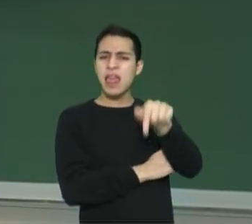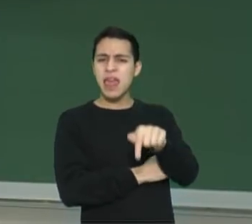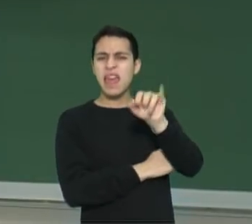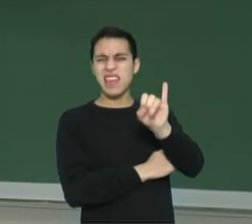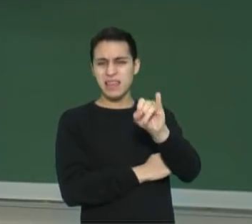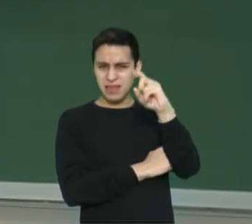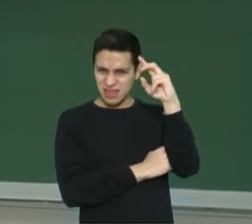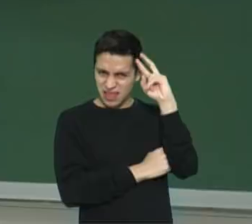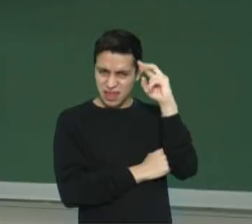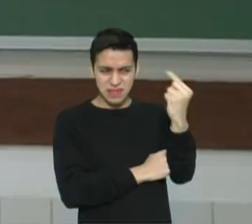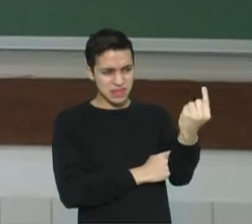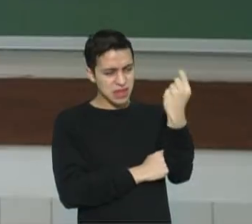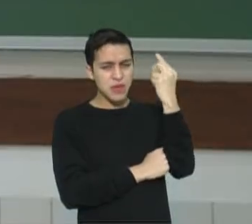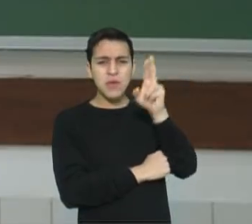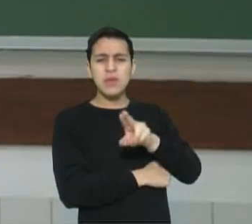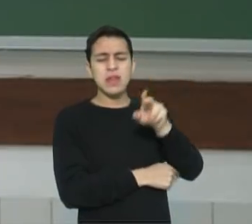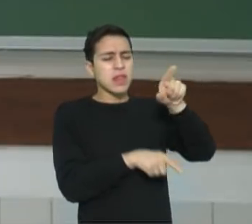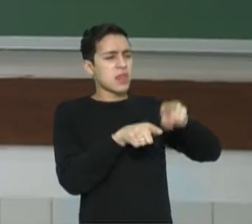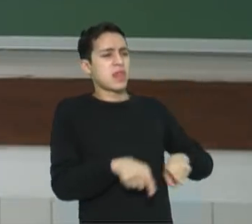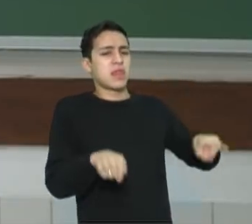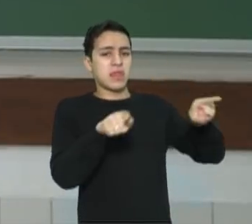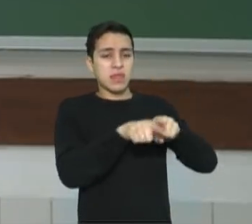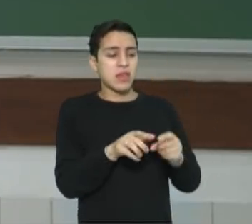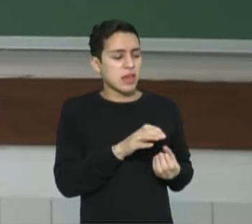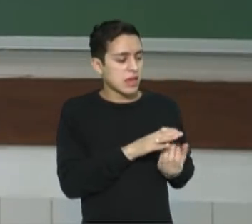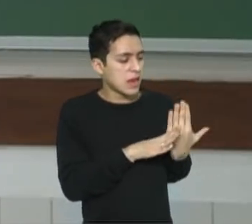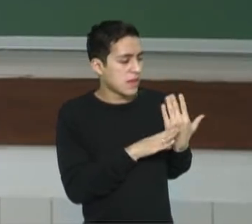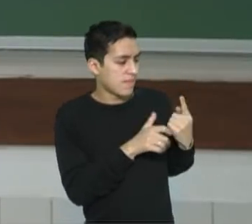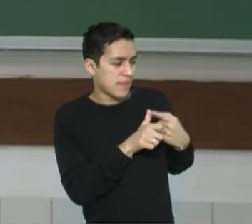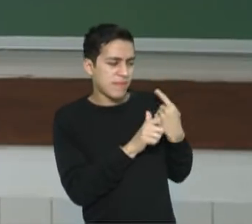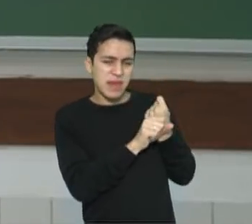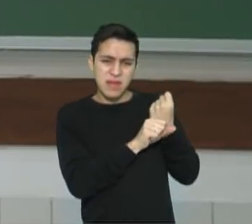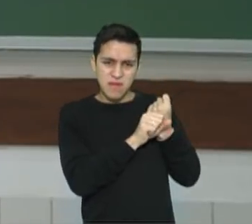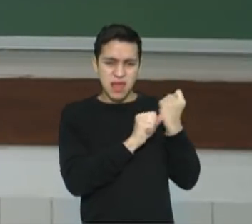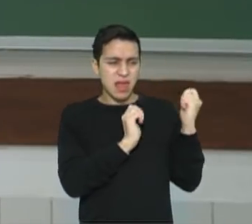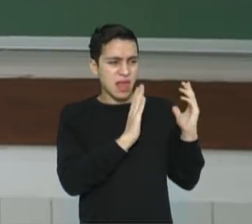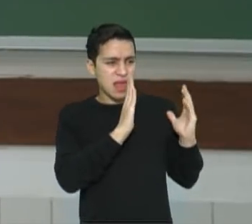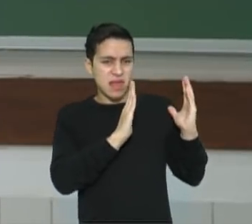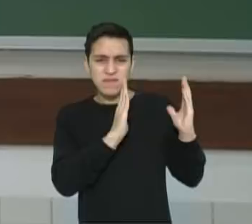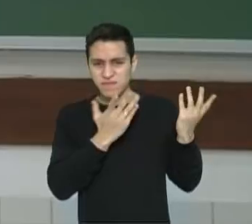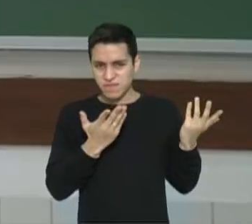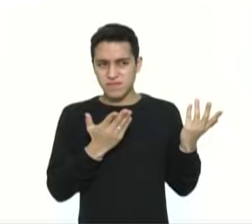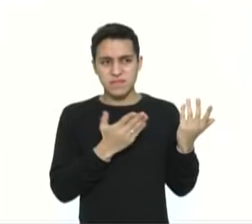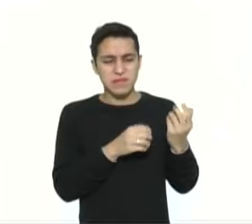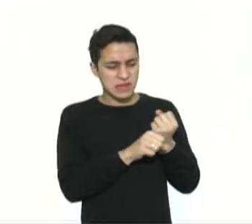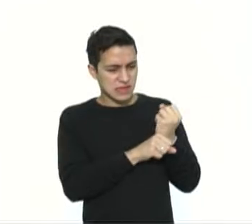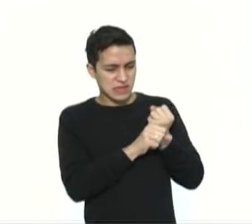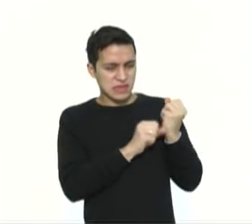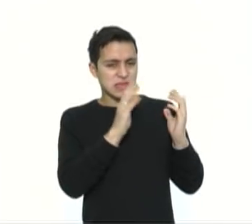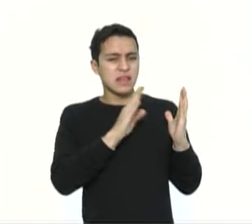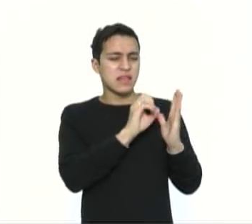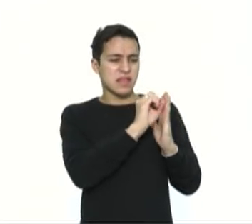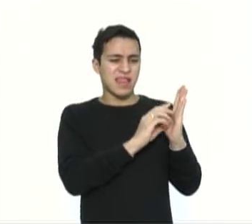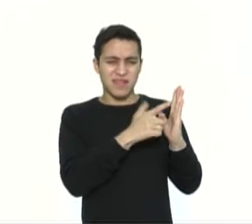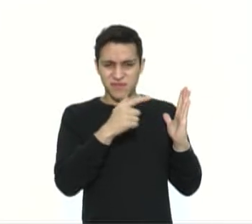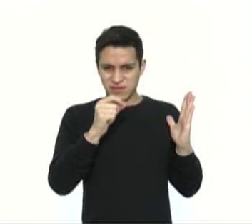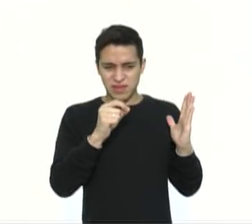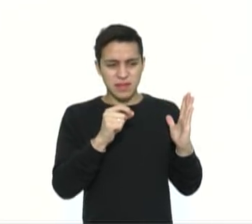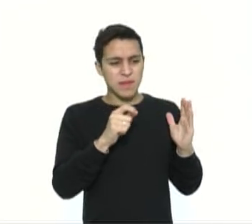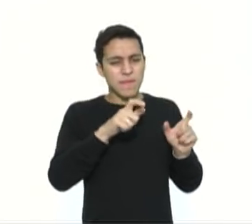tá certo? Então, a gente vai ver ali, ó. Criados nos primeiros anos do século XX